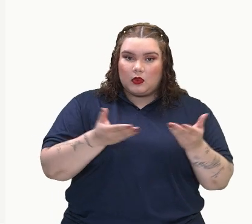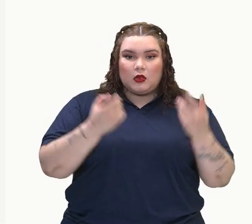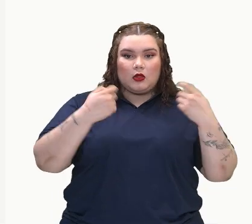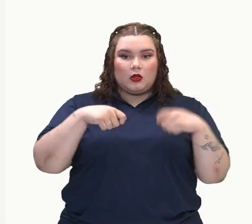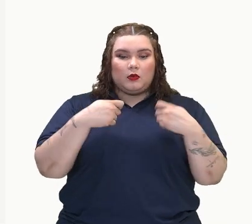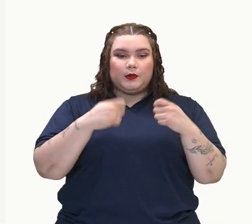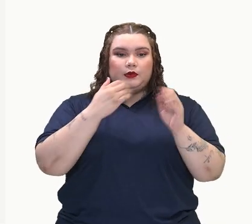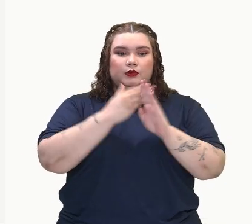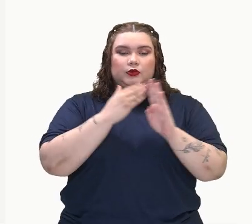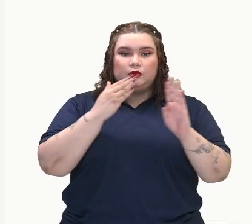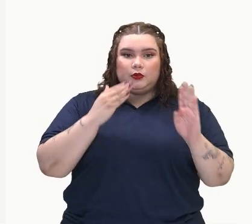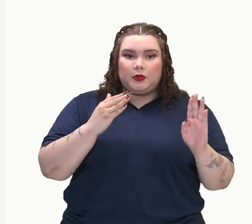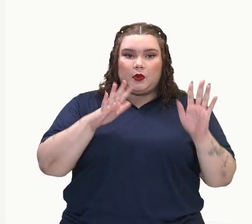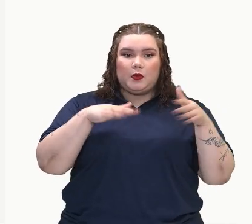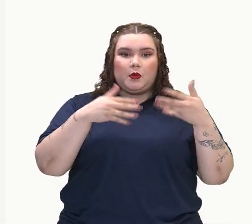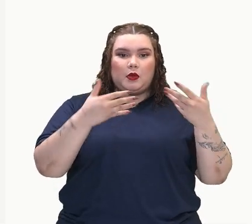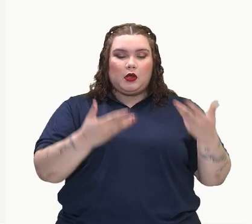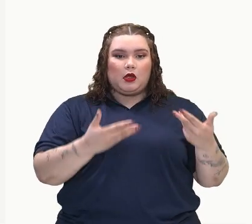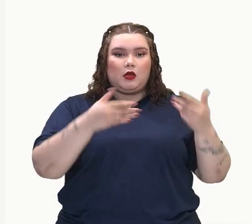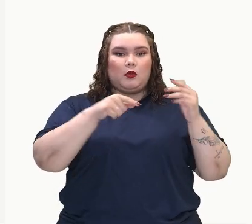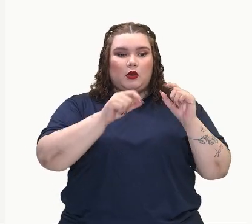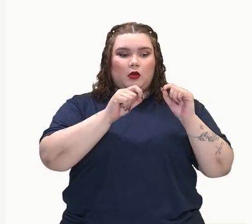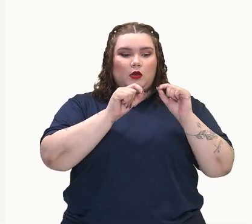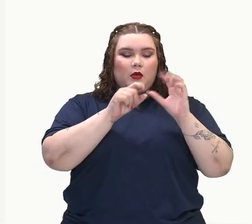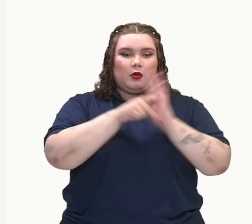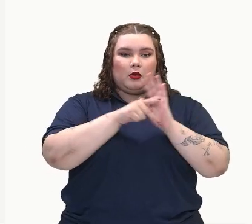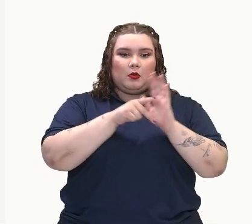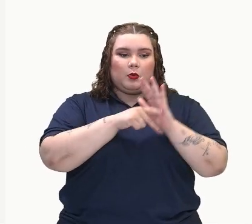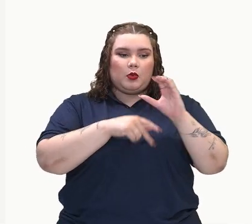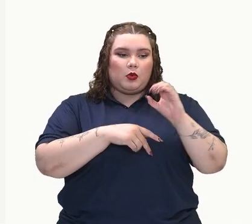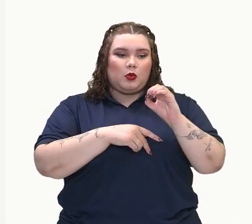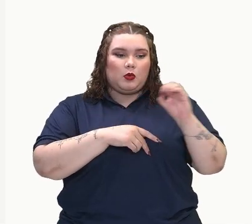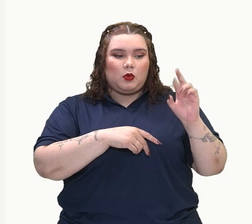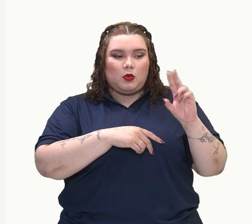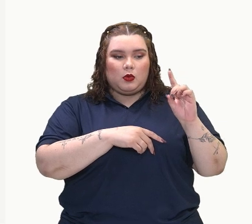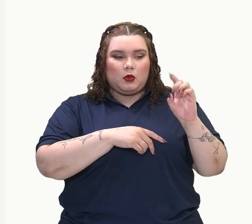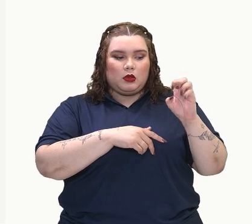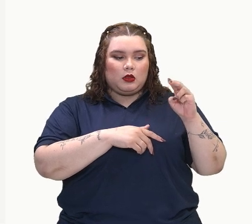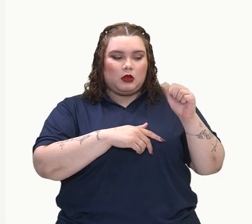determinar aqui quais são as coordenadas, correto?